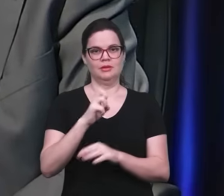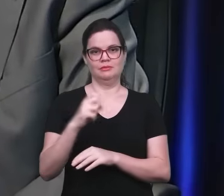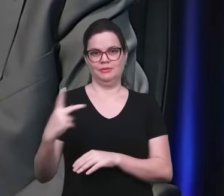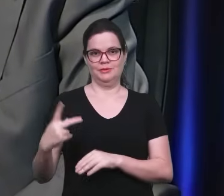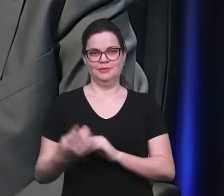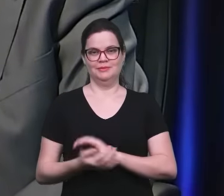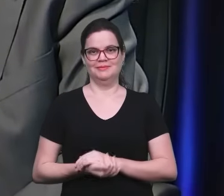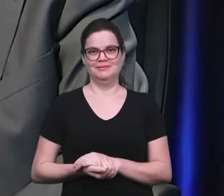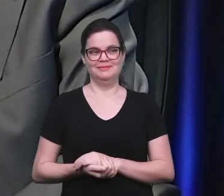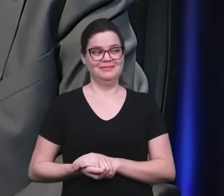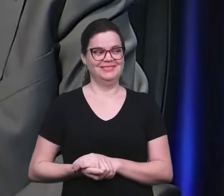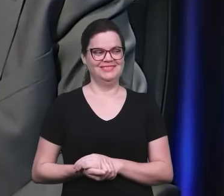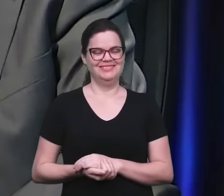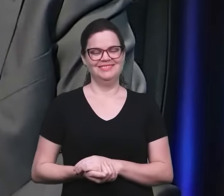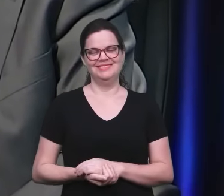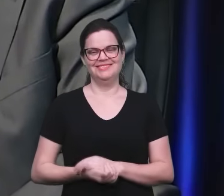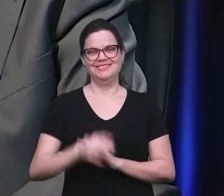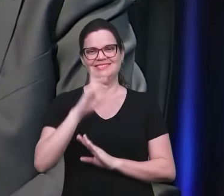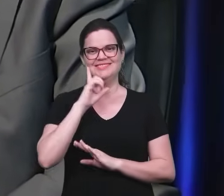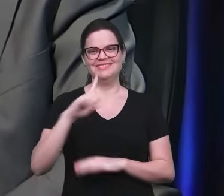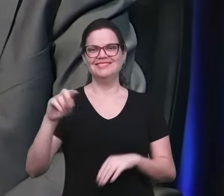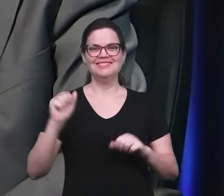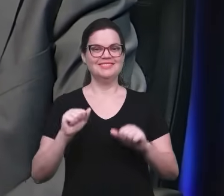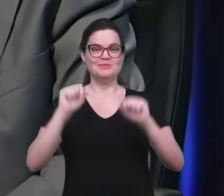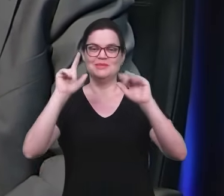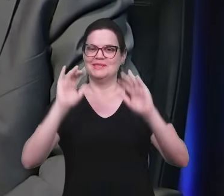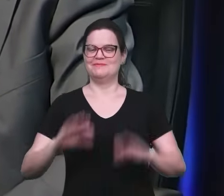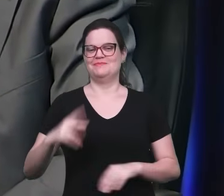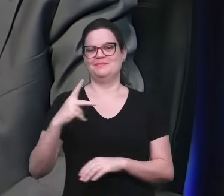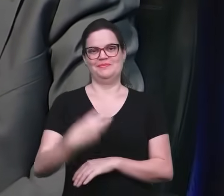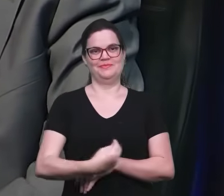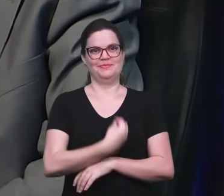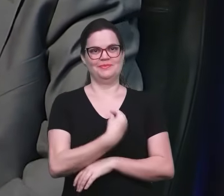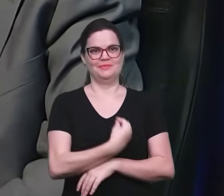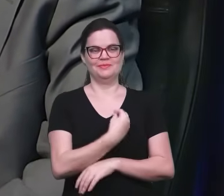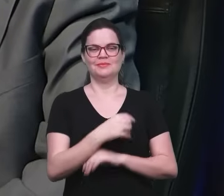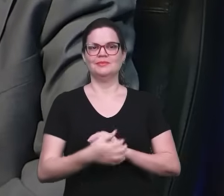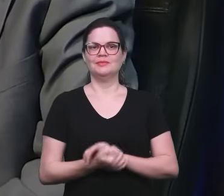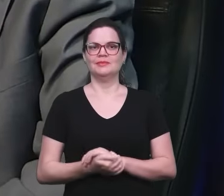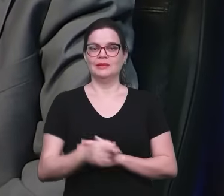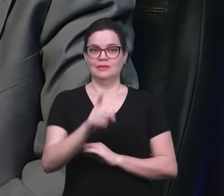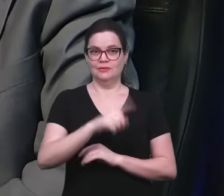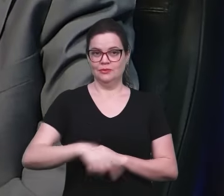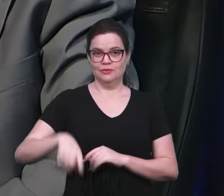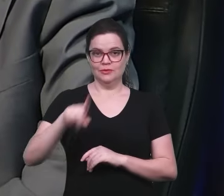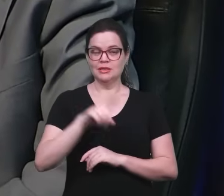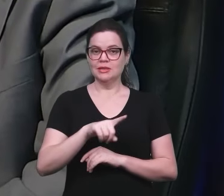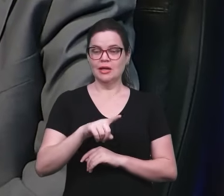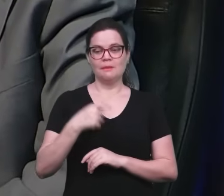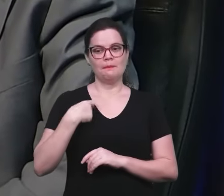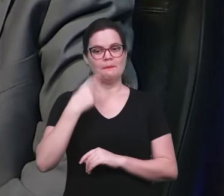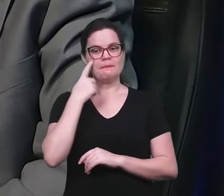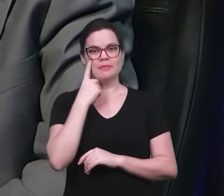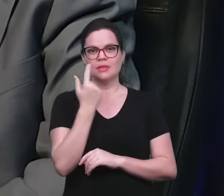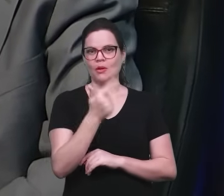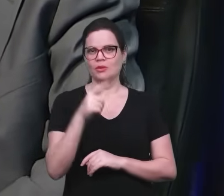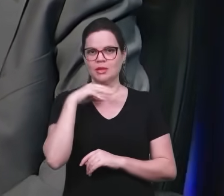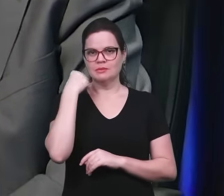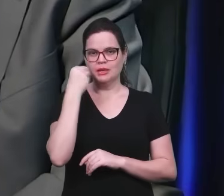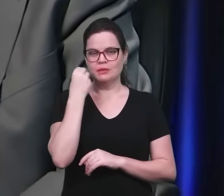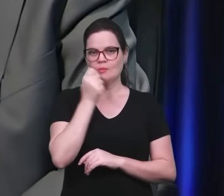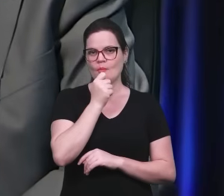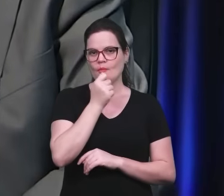episódio, e que Deus possa abençoar a sua vida e que você que, quem sabe, ainda não tem uma experiência com